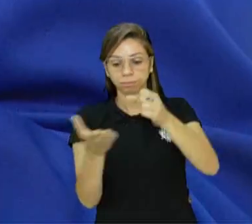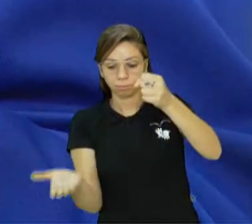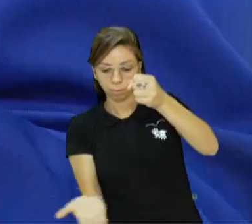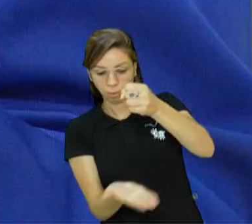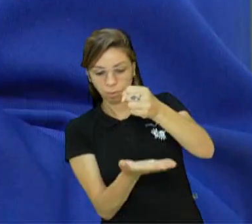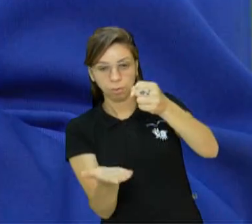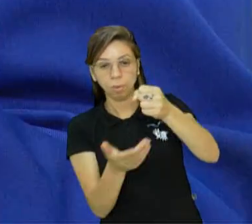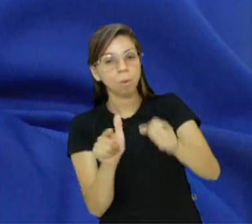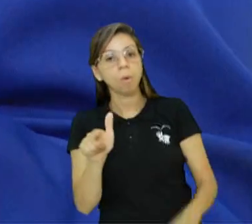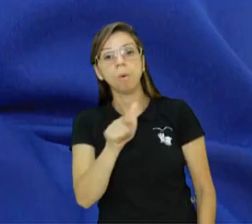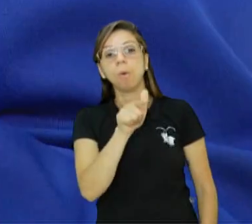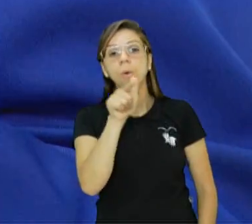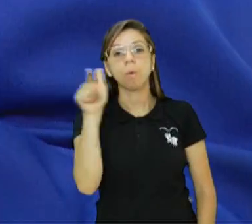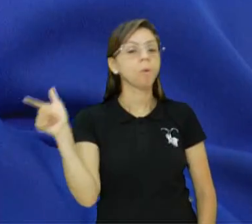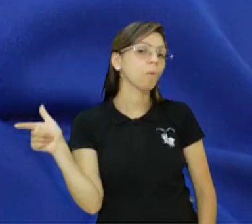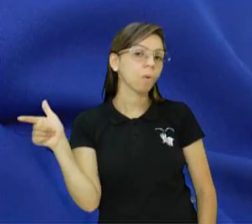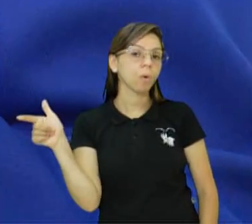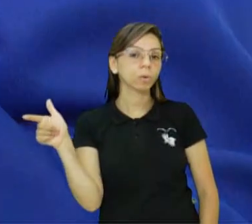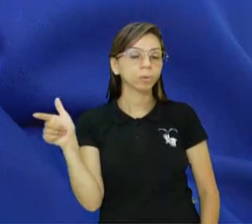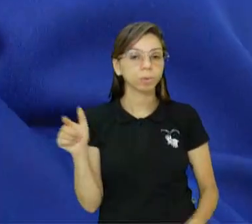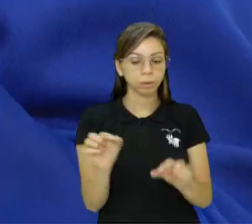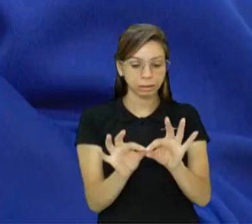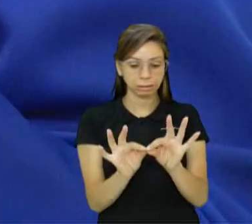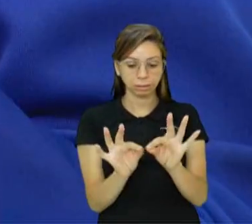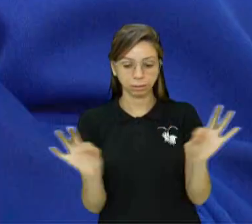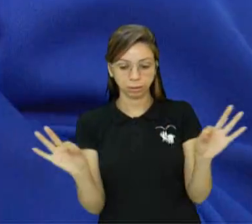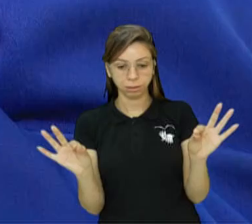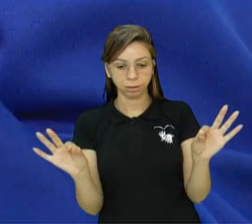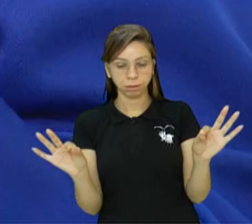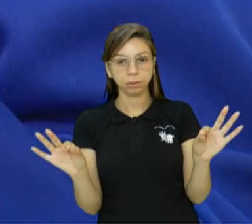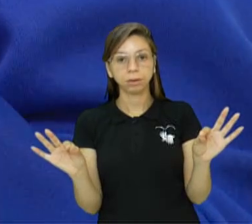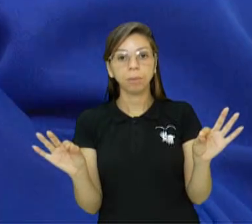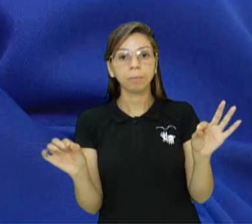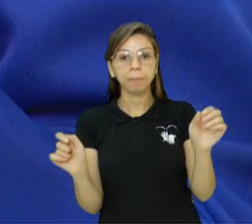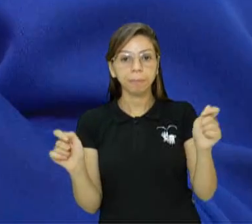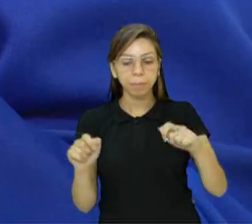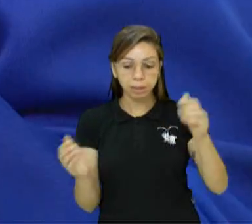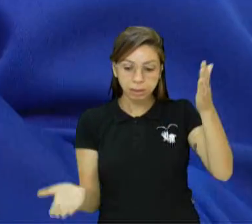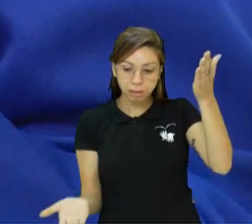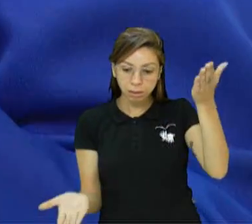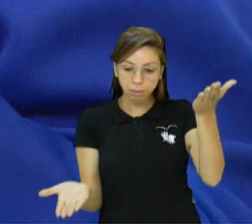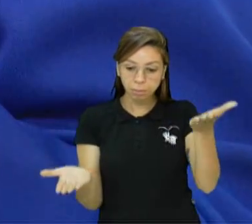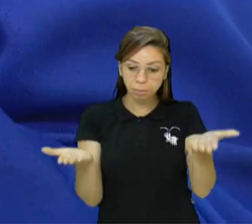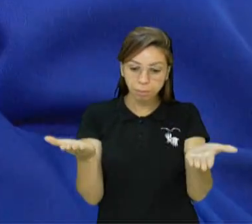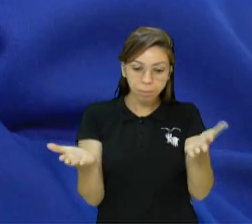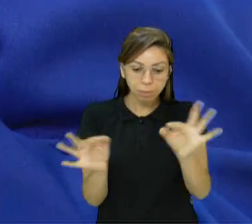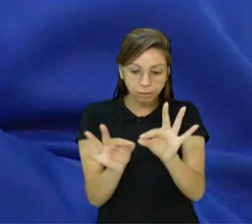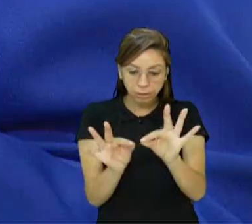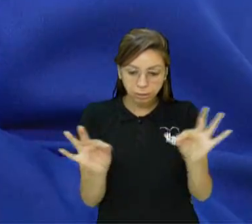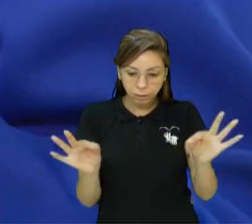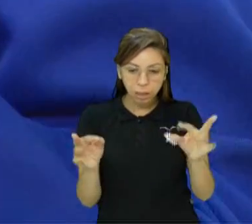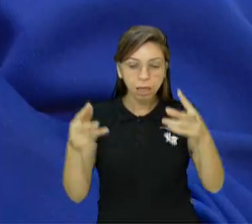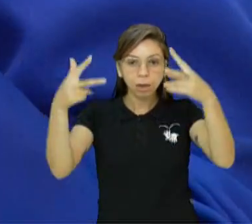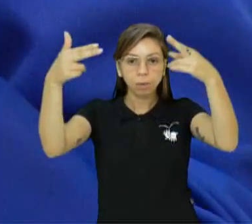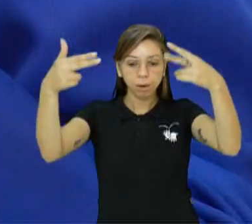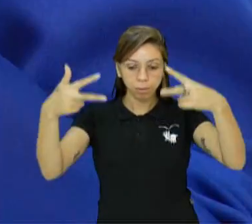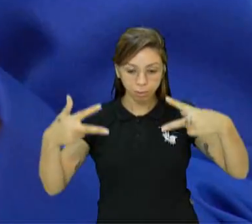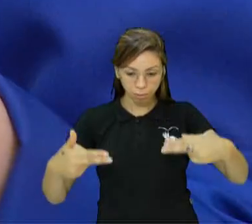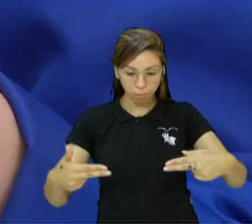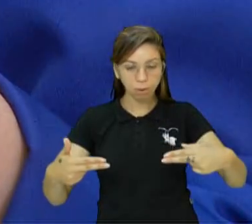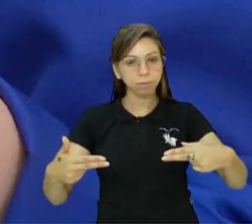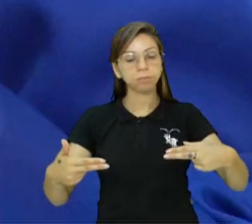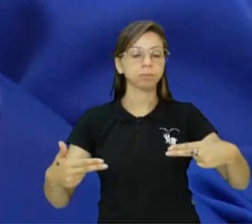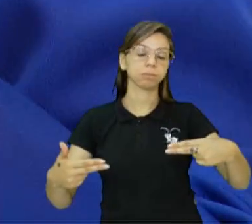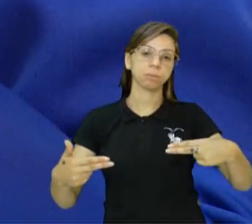um outro palito maior que o de dente, nós não vamos conseguir encaixar o nosso cubo. Os